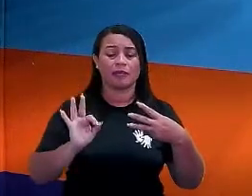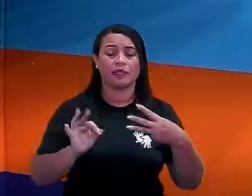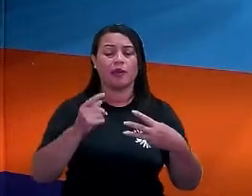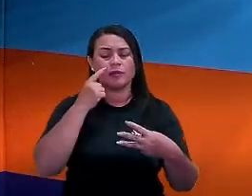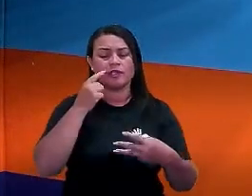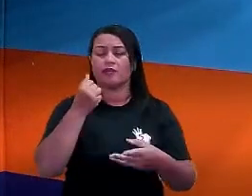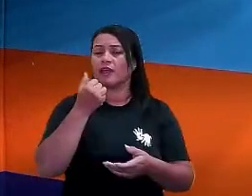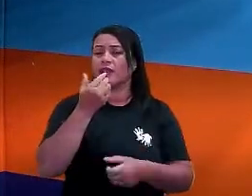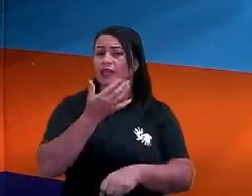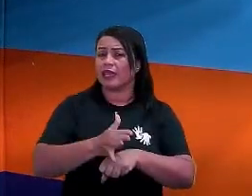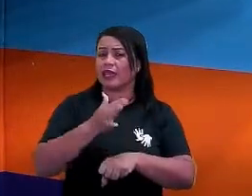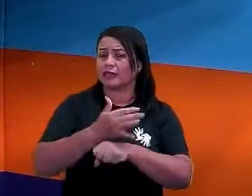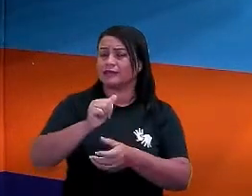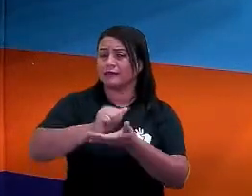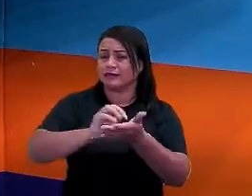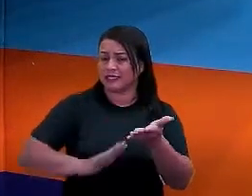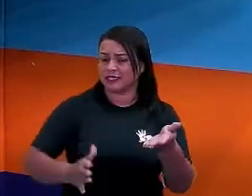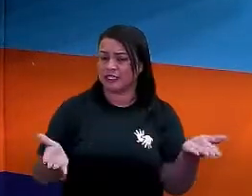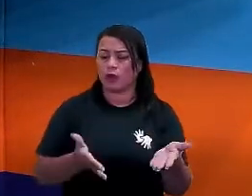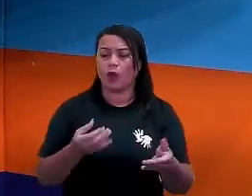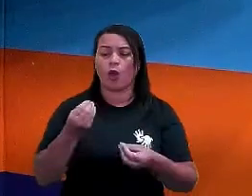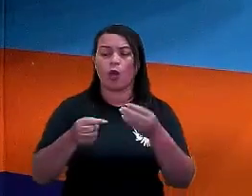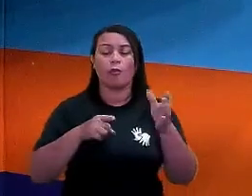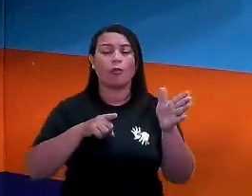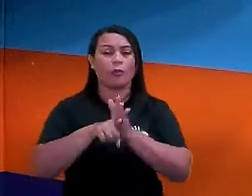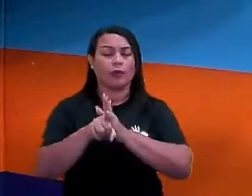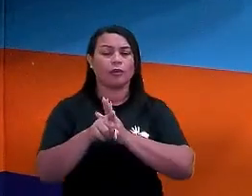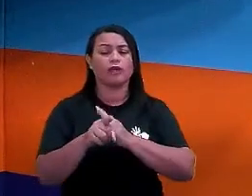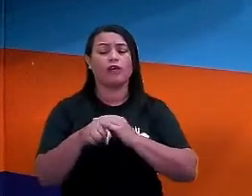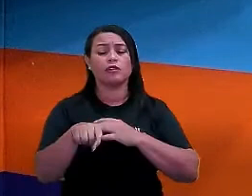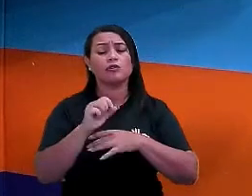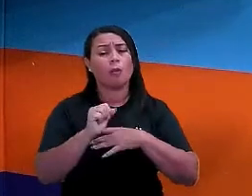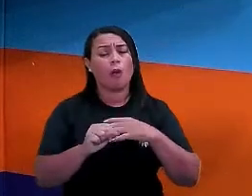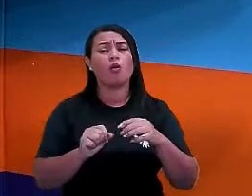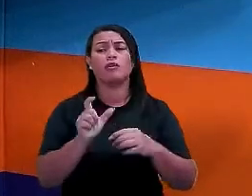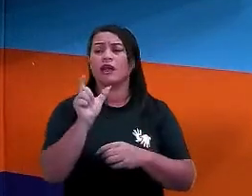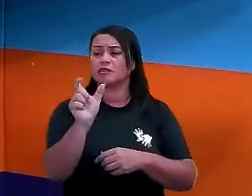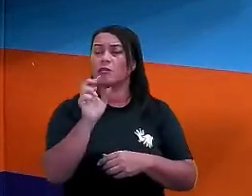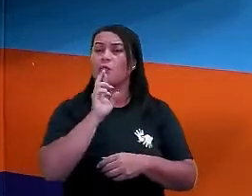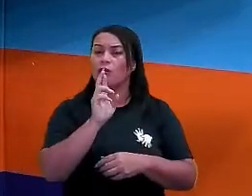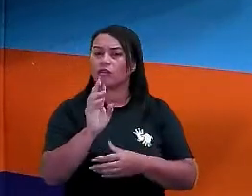exercício, primeira questão eu digo assim, complete a resposta